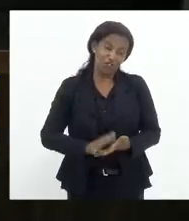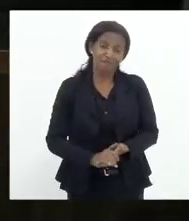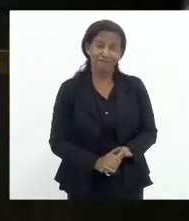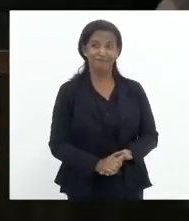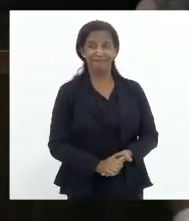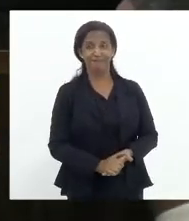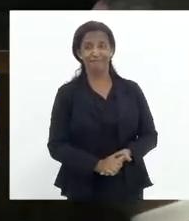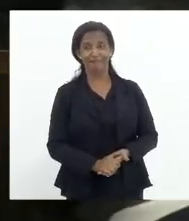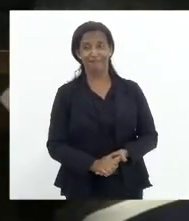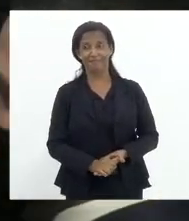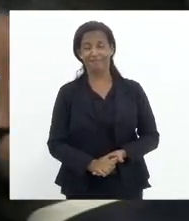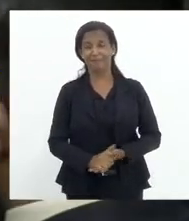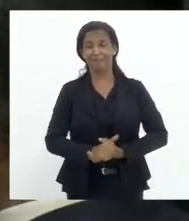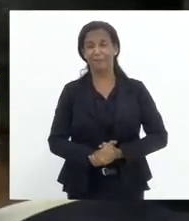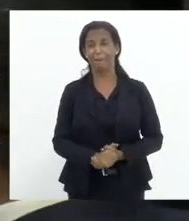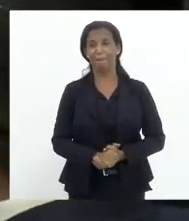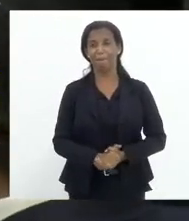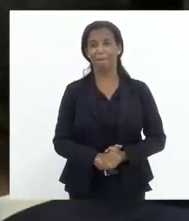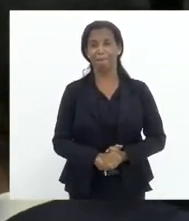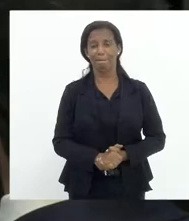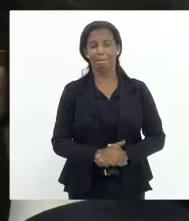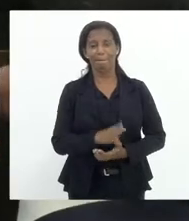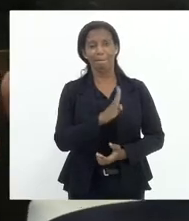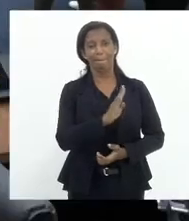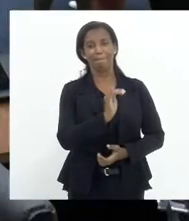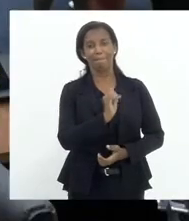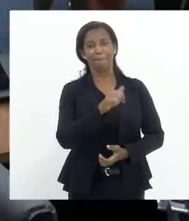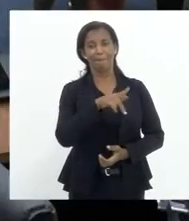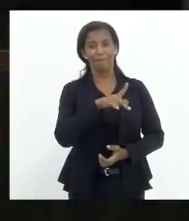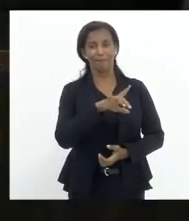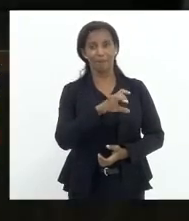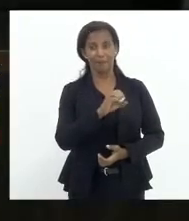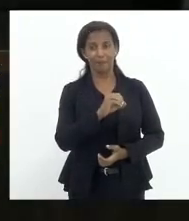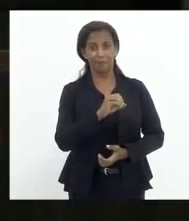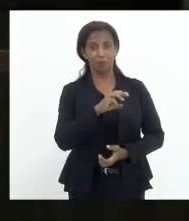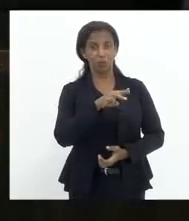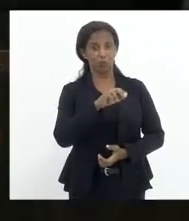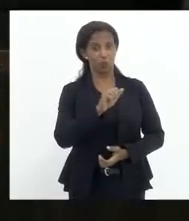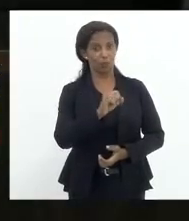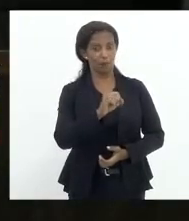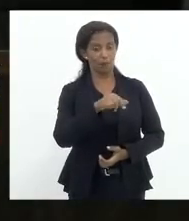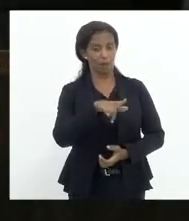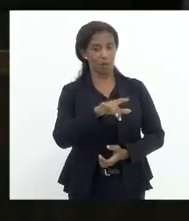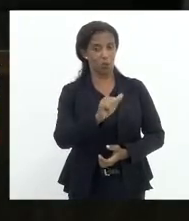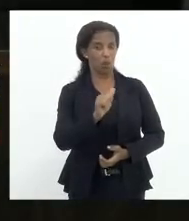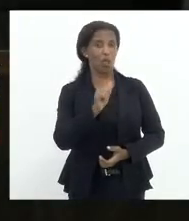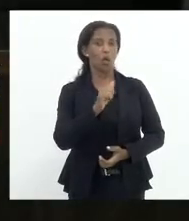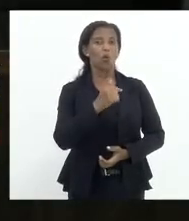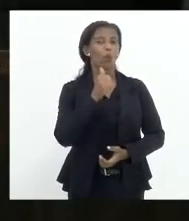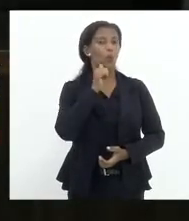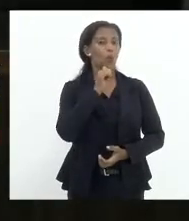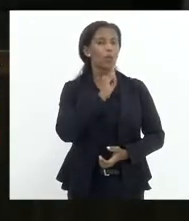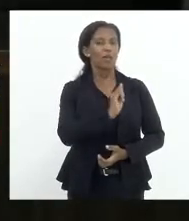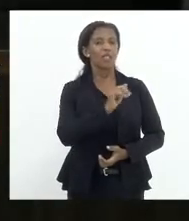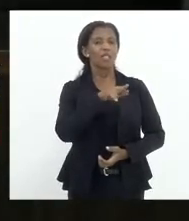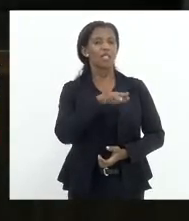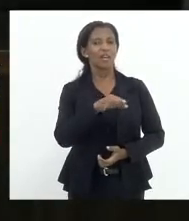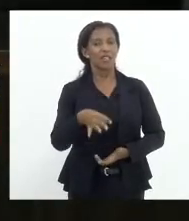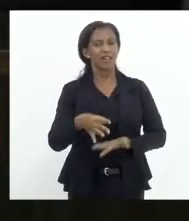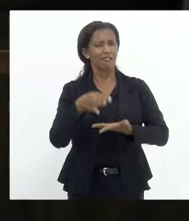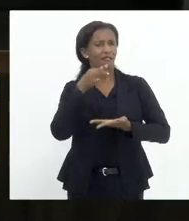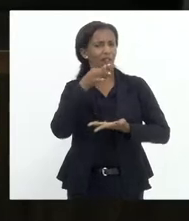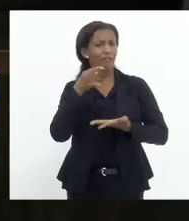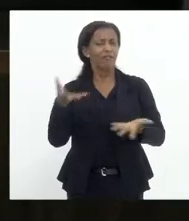a o Bispo nosso Bispo Dom Manoel Ferreira EA bispa Irene café